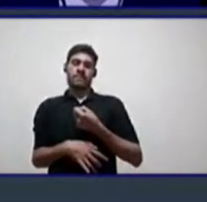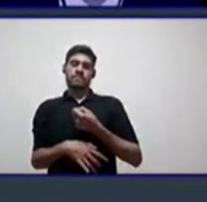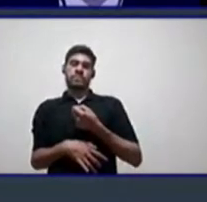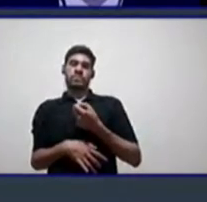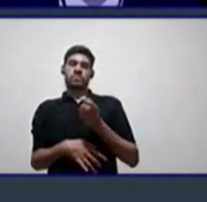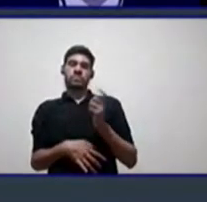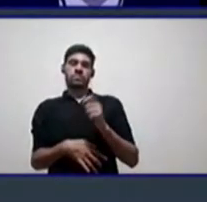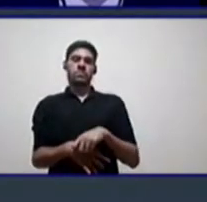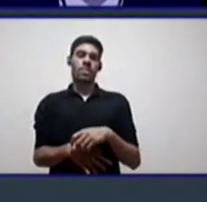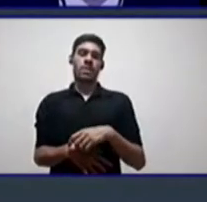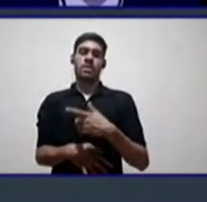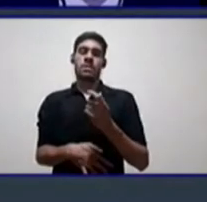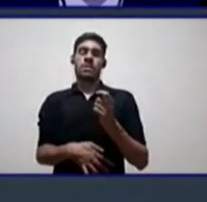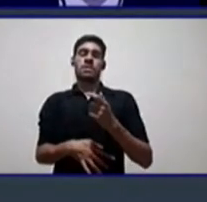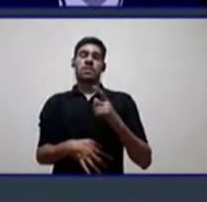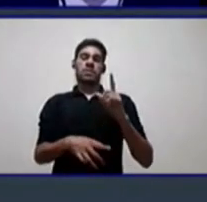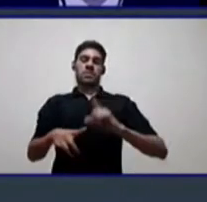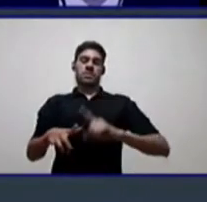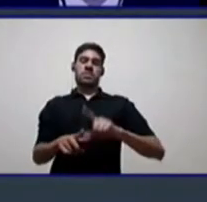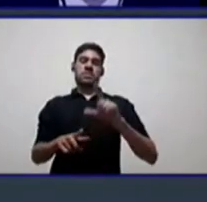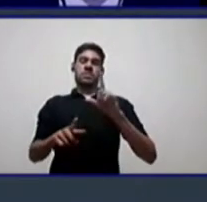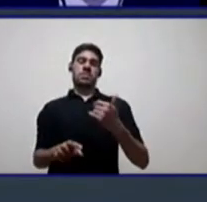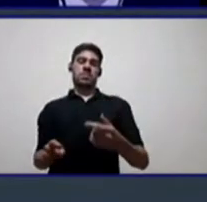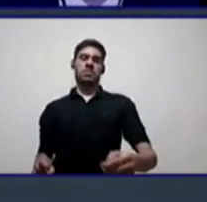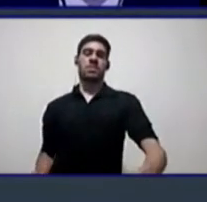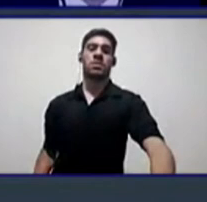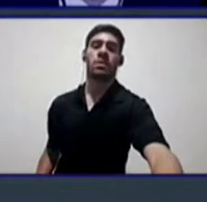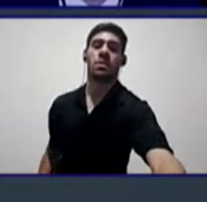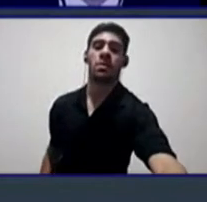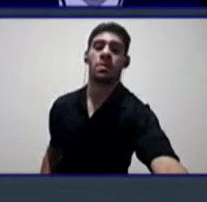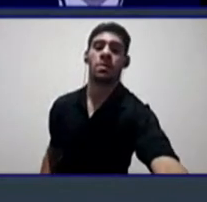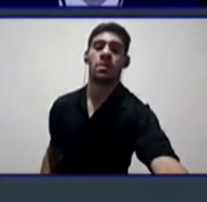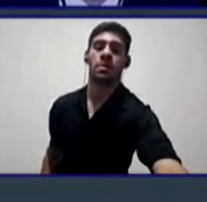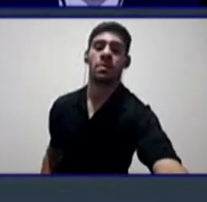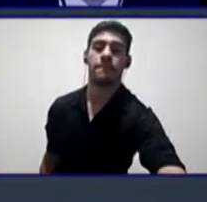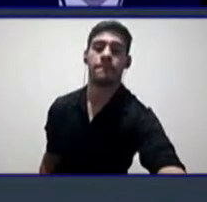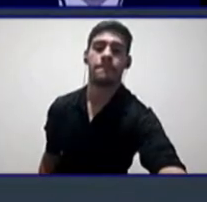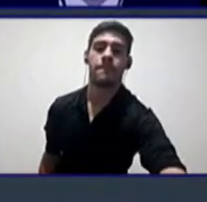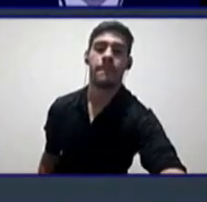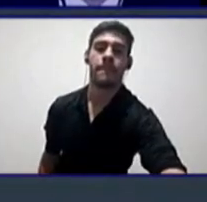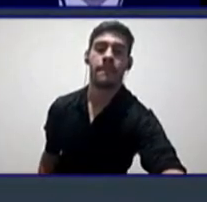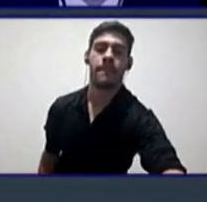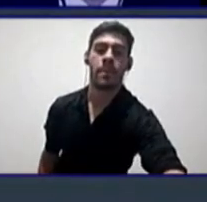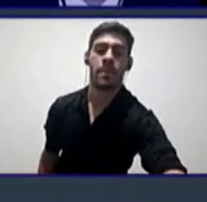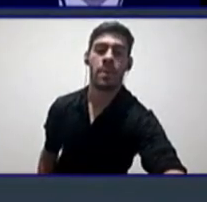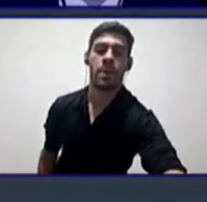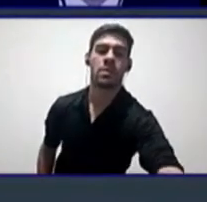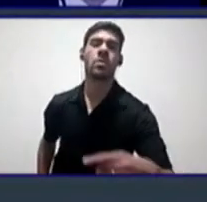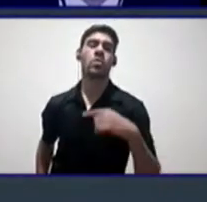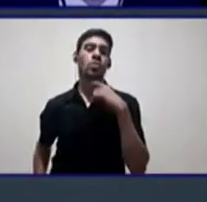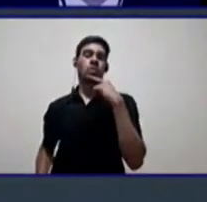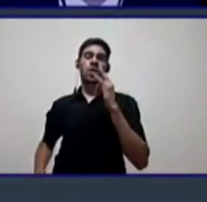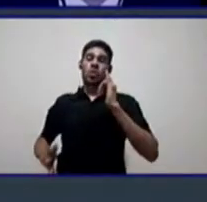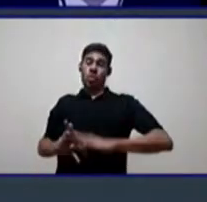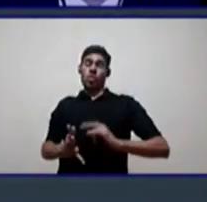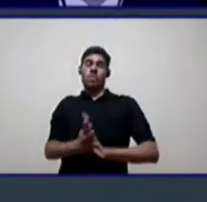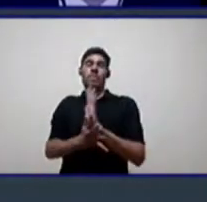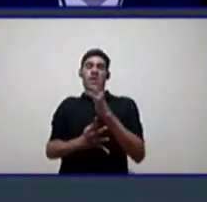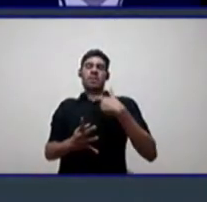de a legislação dispensar a emissão de documento fiscal, lançar mão de qualquer outro documento que contenha os